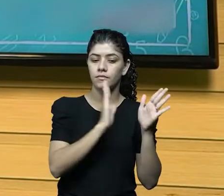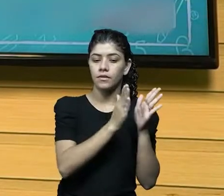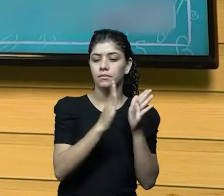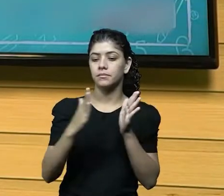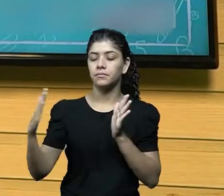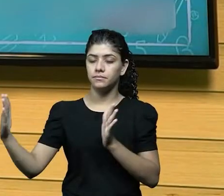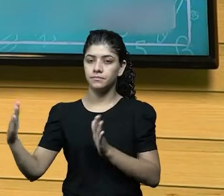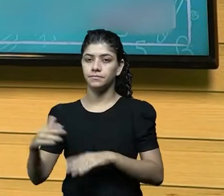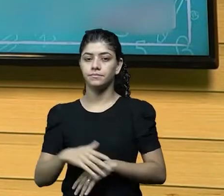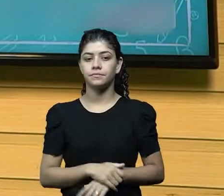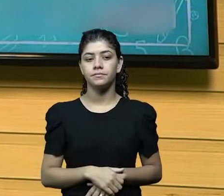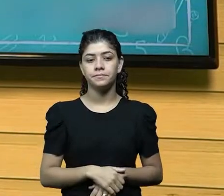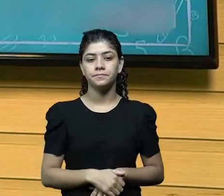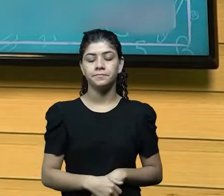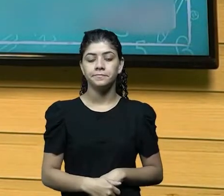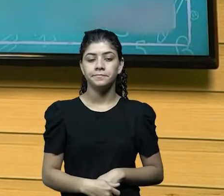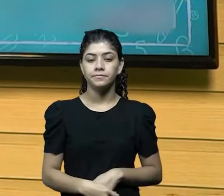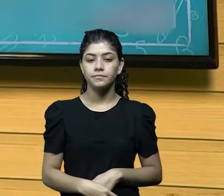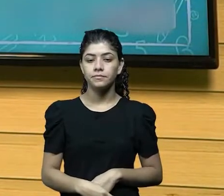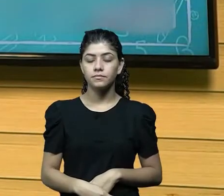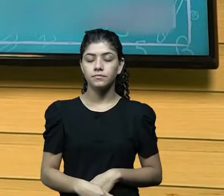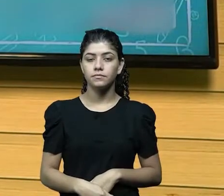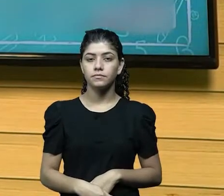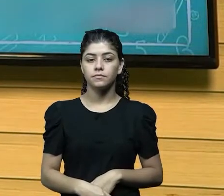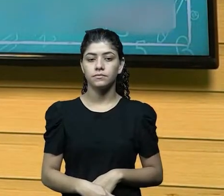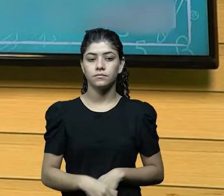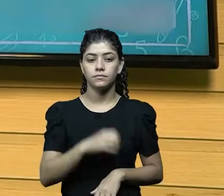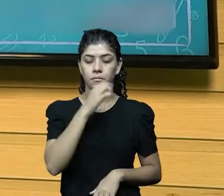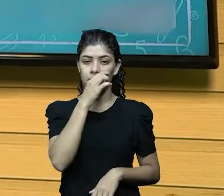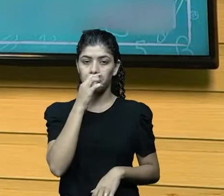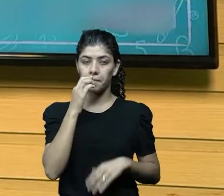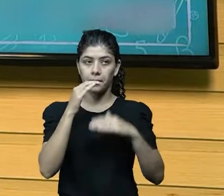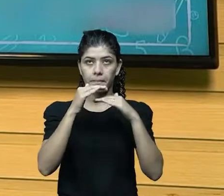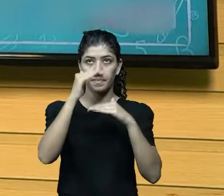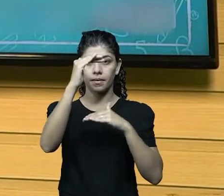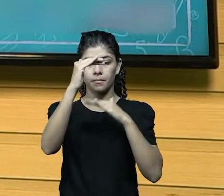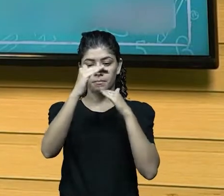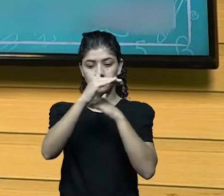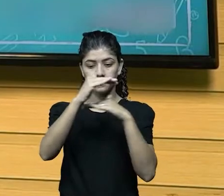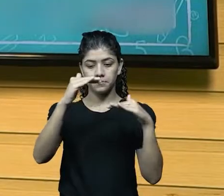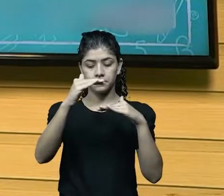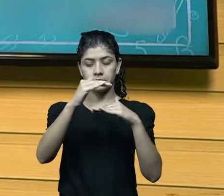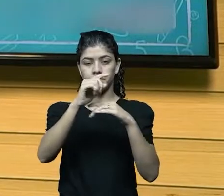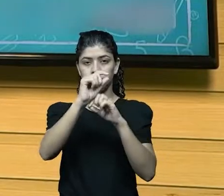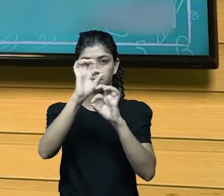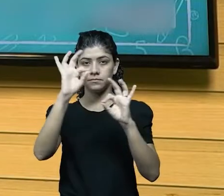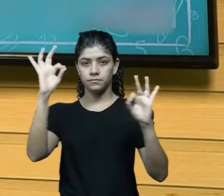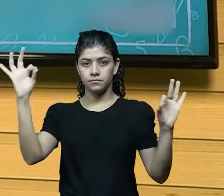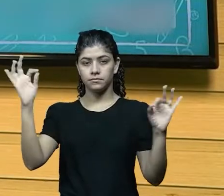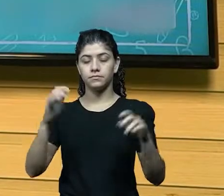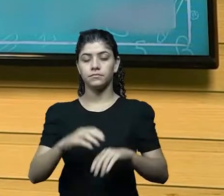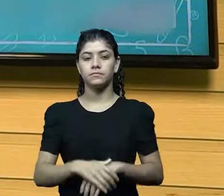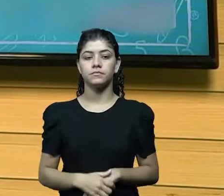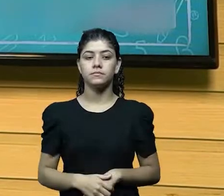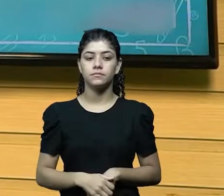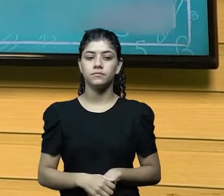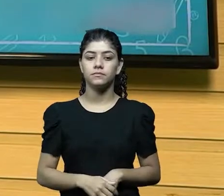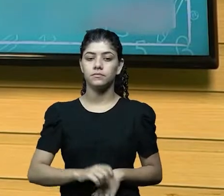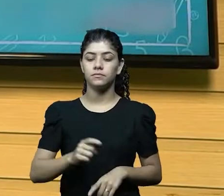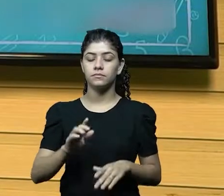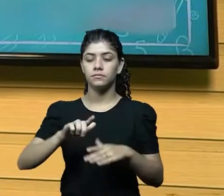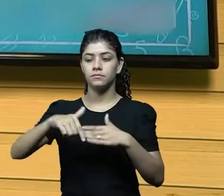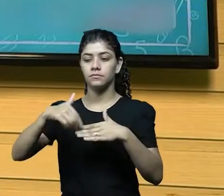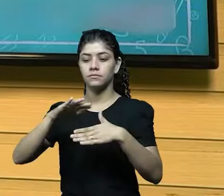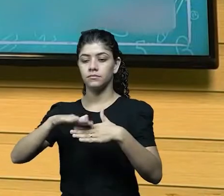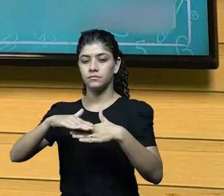centímetro, milímetro e em polegadas, uma na parte superior, outra na parte inferior da régua, e no verso nós